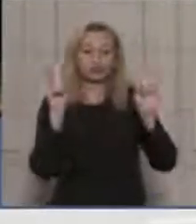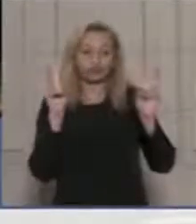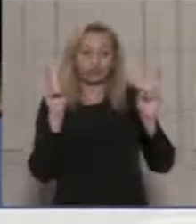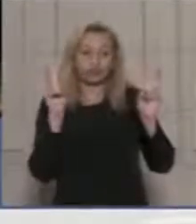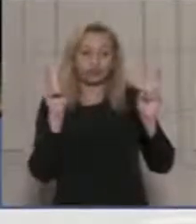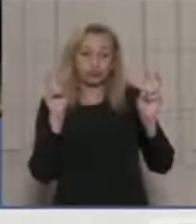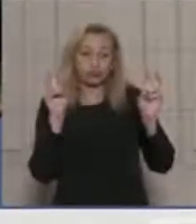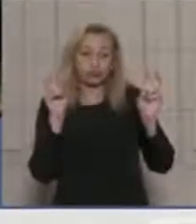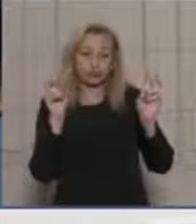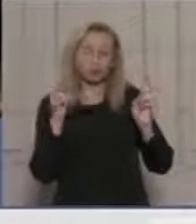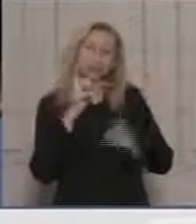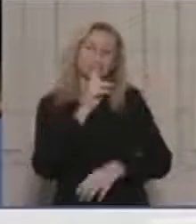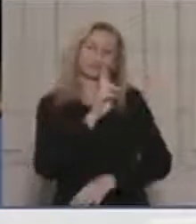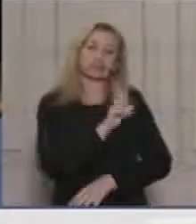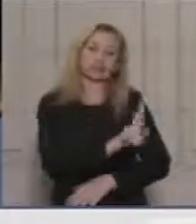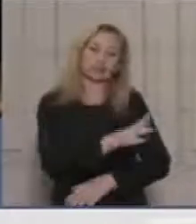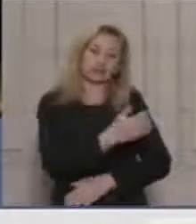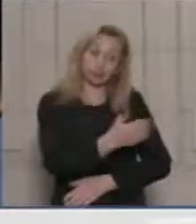respondia.